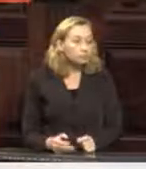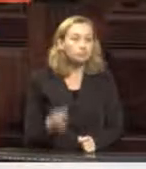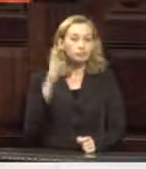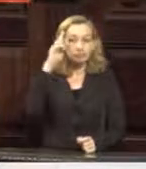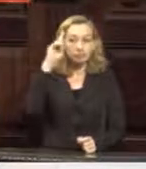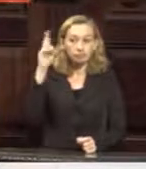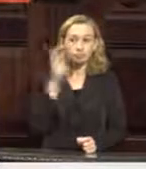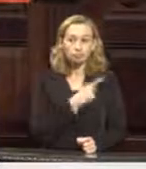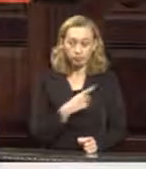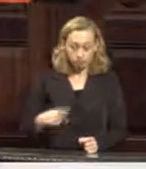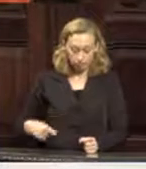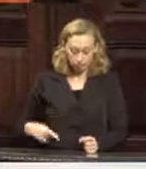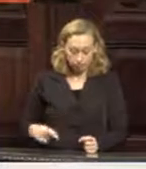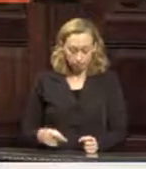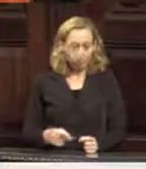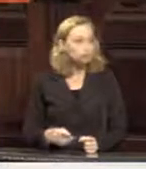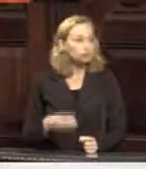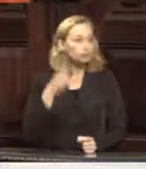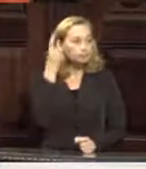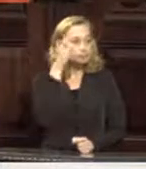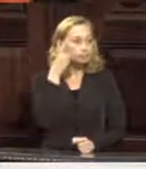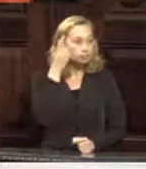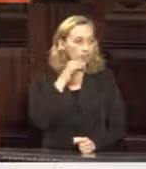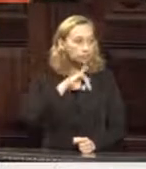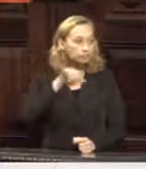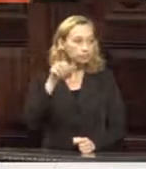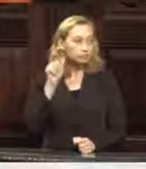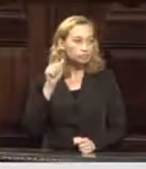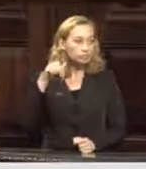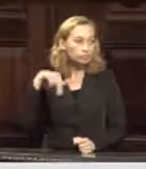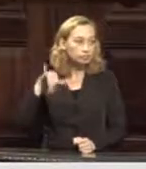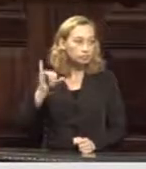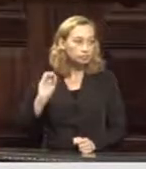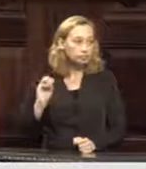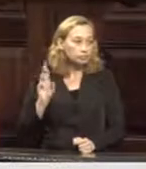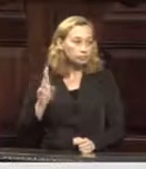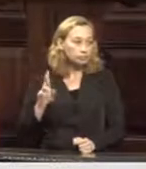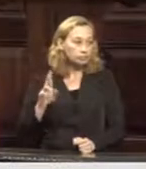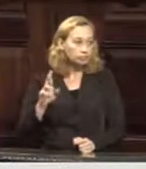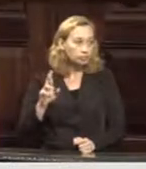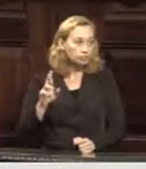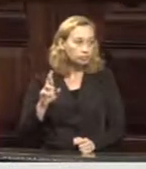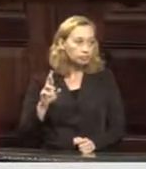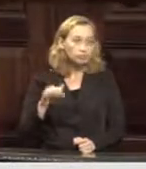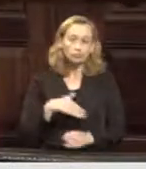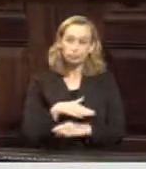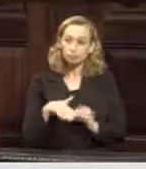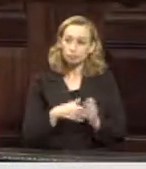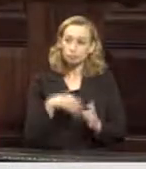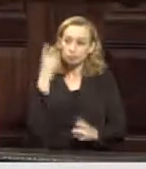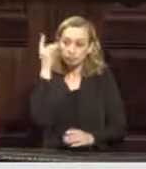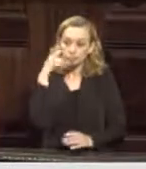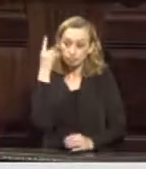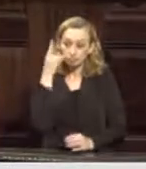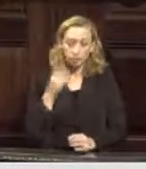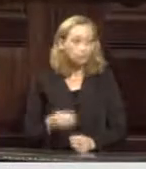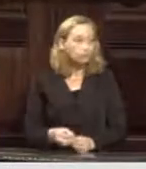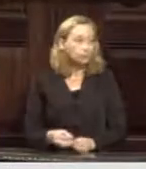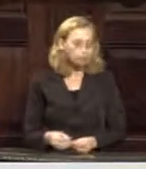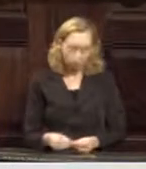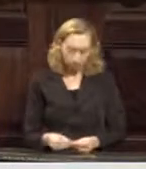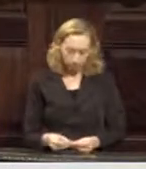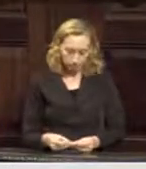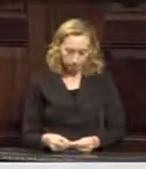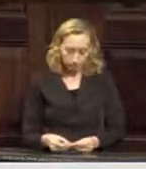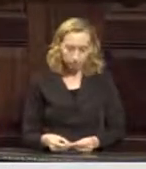Senhor presidente, deputado Jânio Mendes, senhoras deputadas, senhores deputados, cidadãos que nos seguem